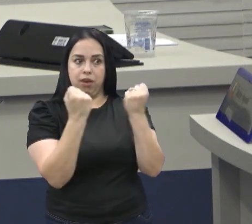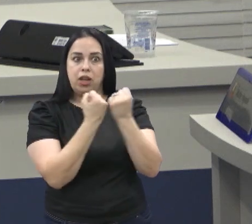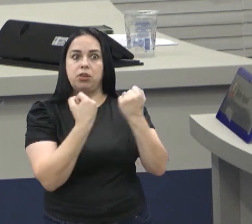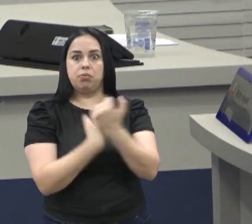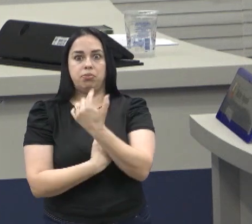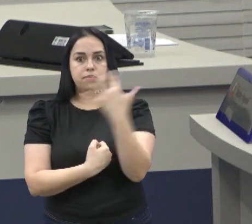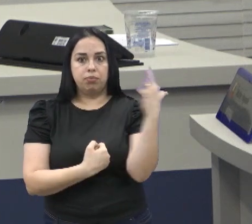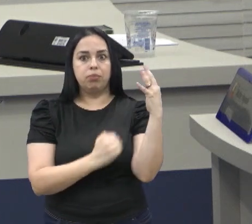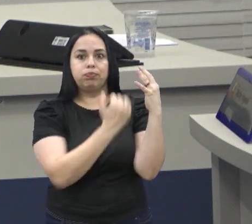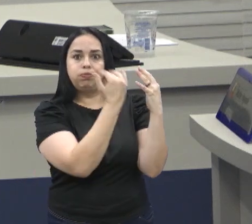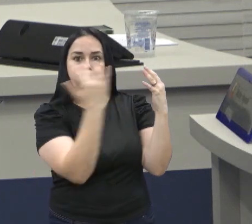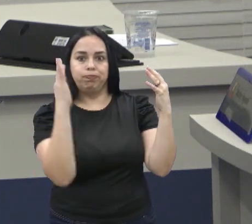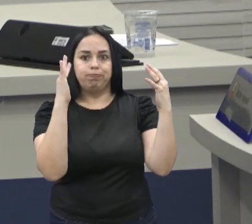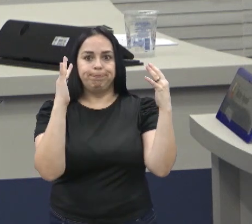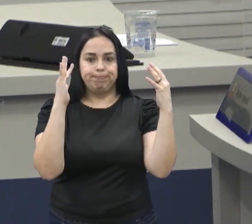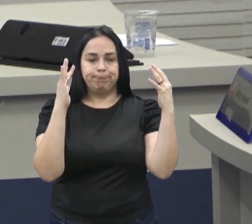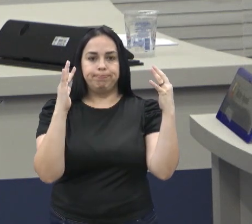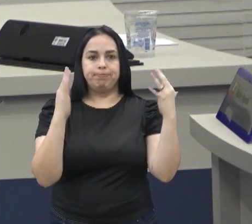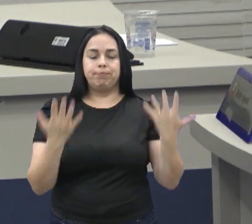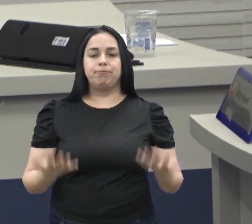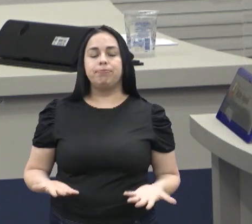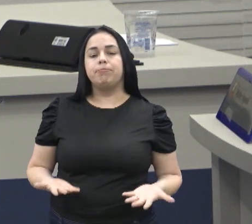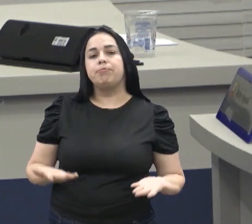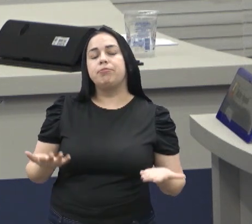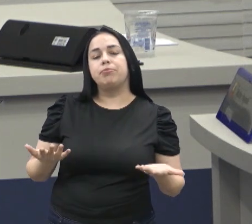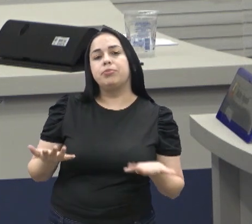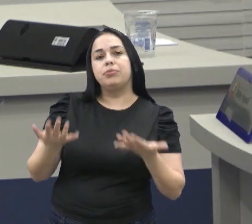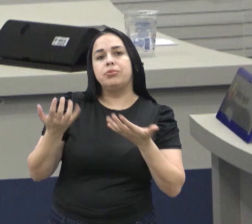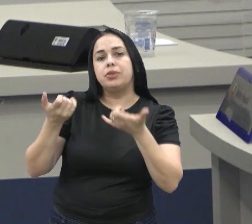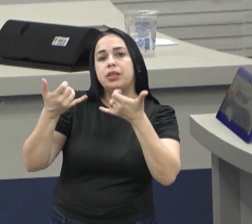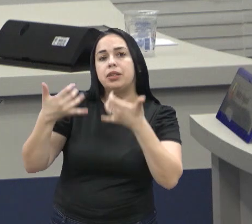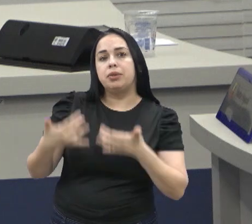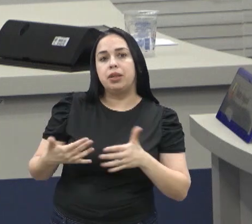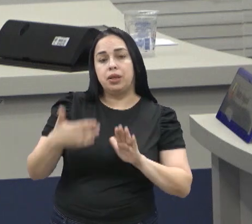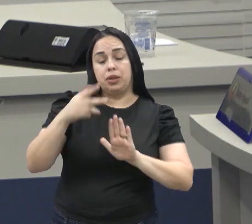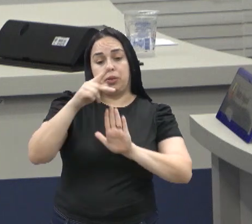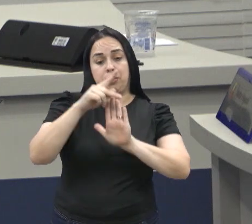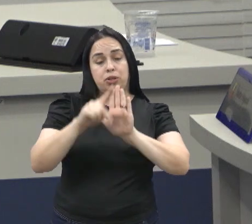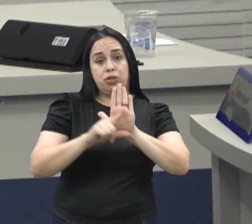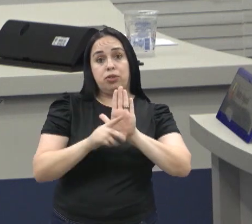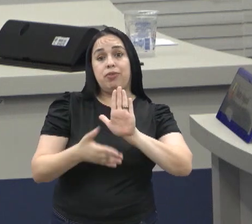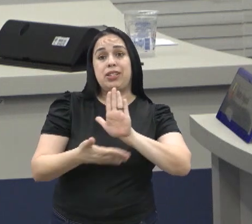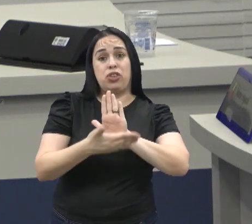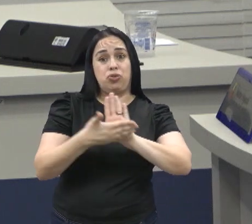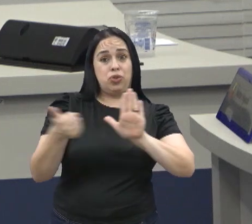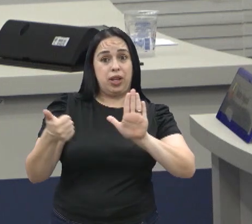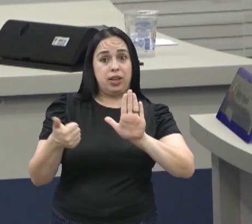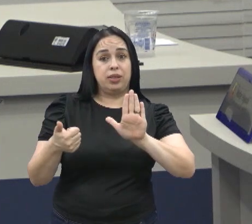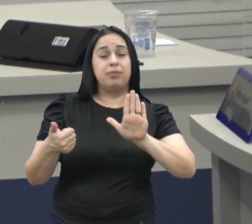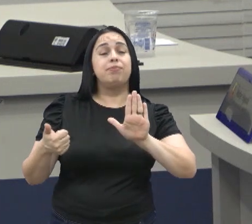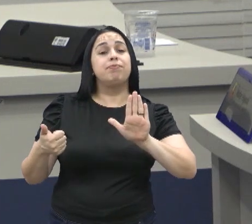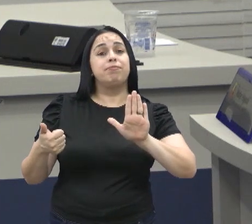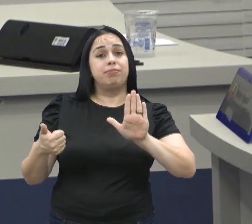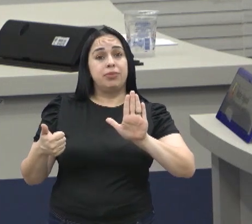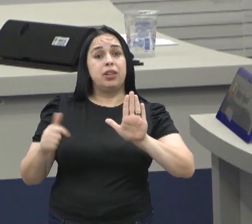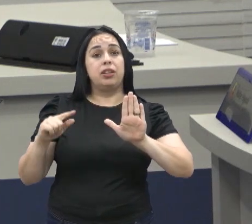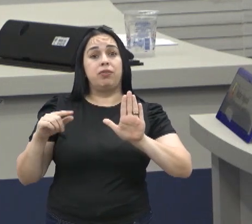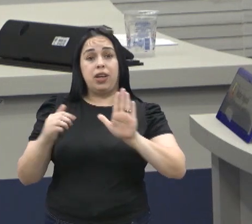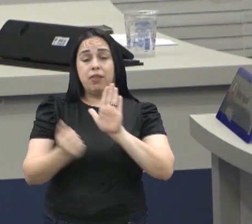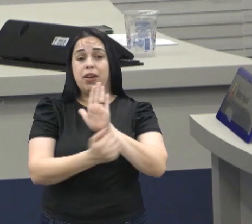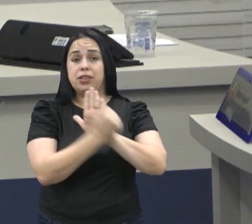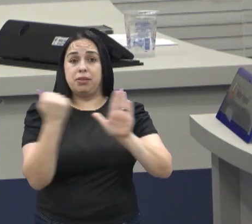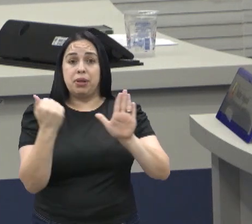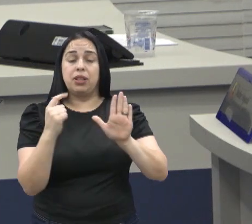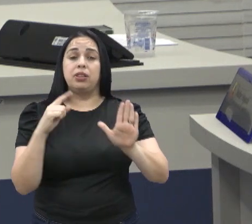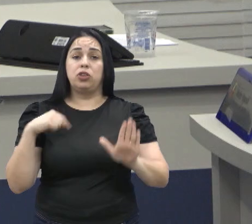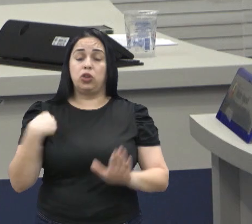hoje. Falar que o projeto acho que vai ser retirado e que nós continuamos, apesar de uns